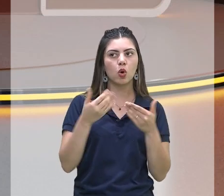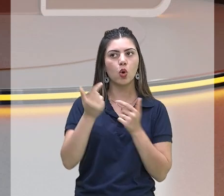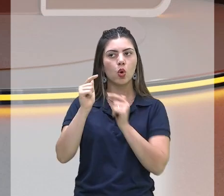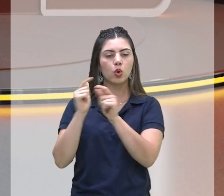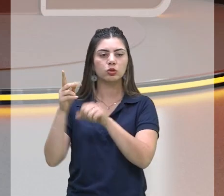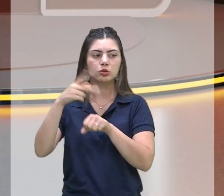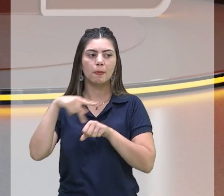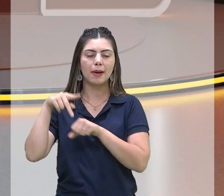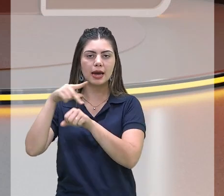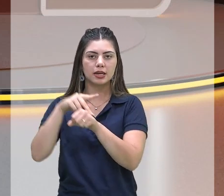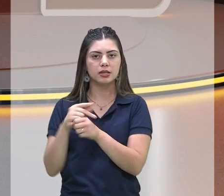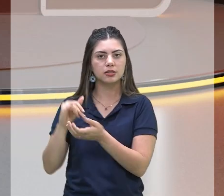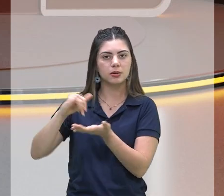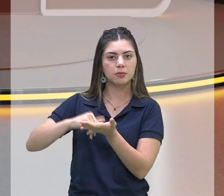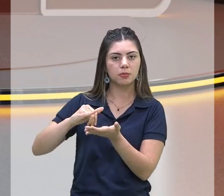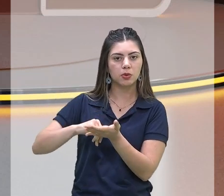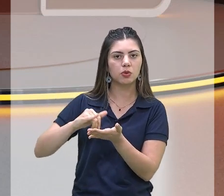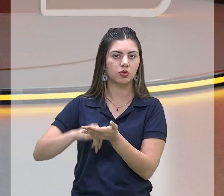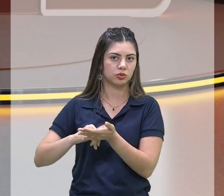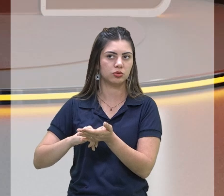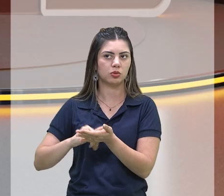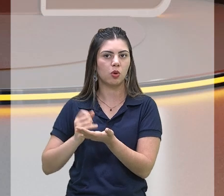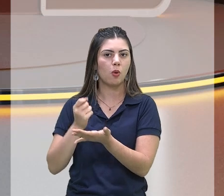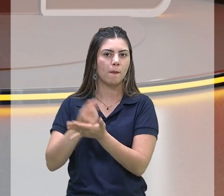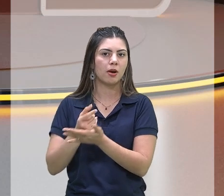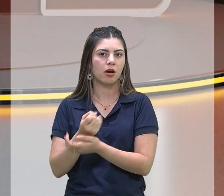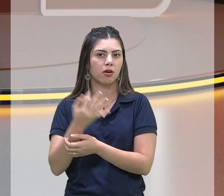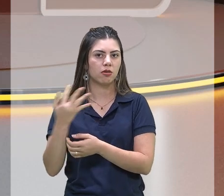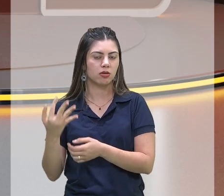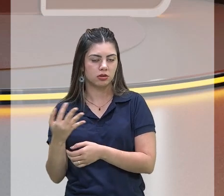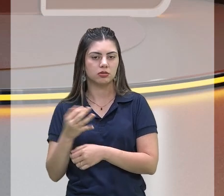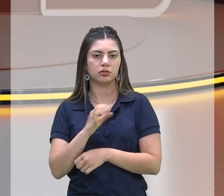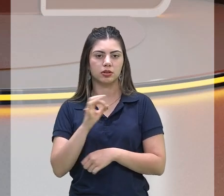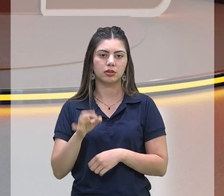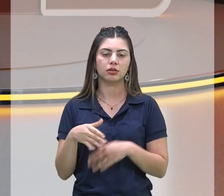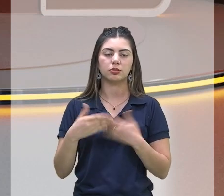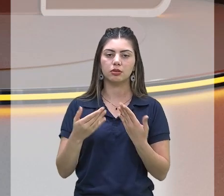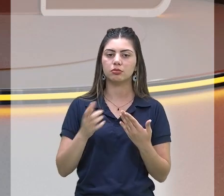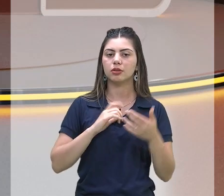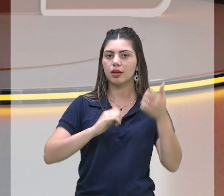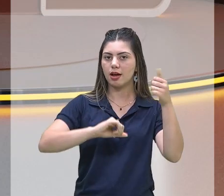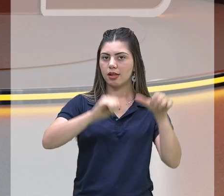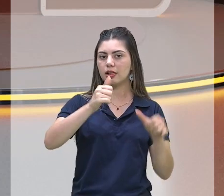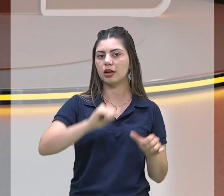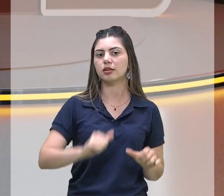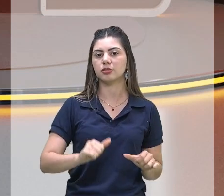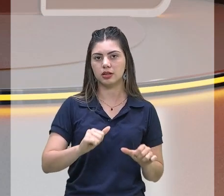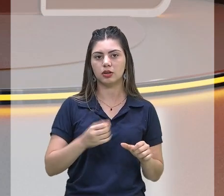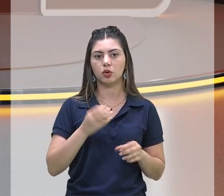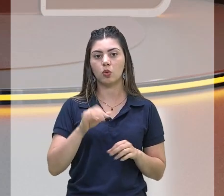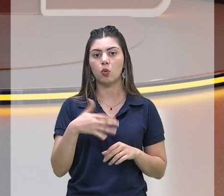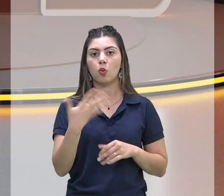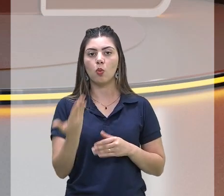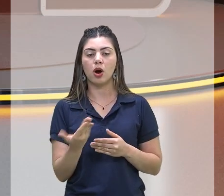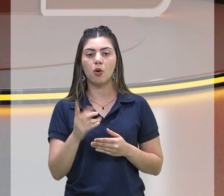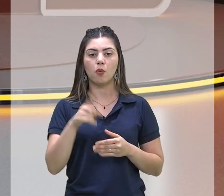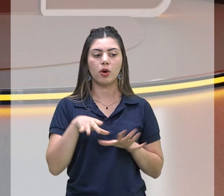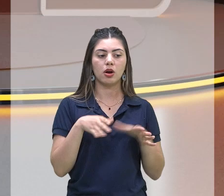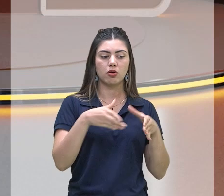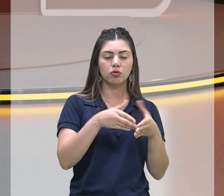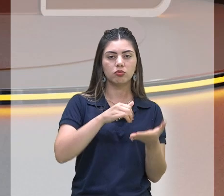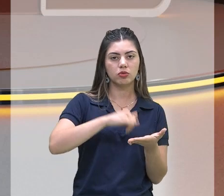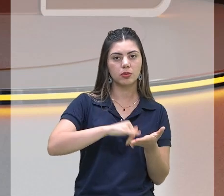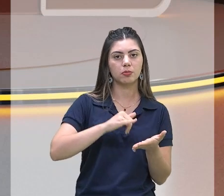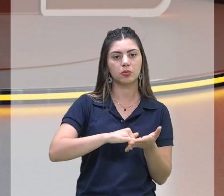membros que vão fazer parte do bloco econômico. Então, tudo isso também é analisado através da tarifa externa comum,